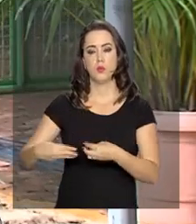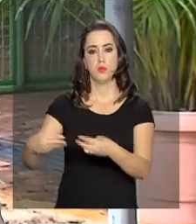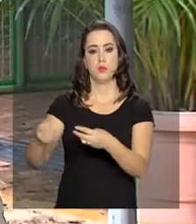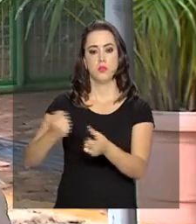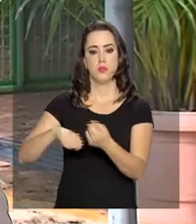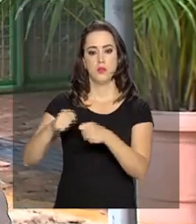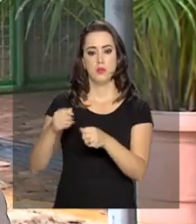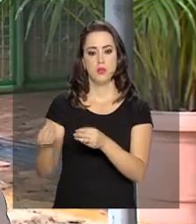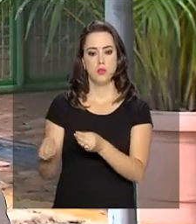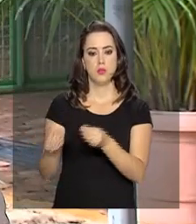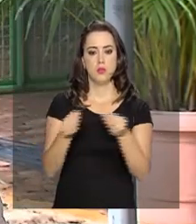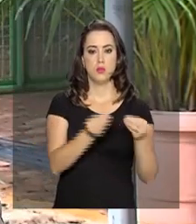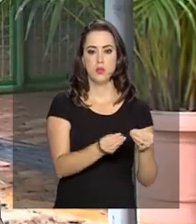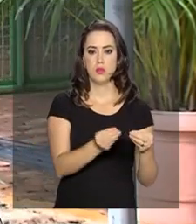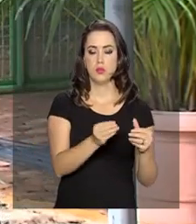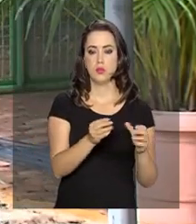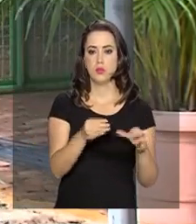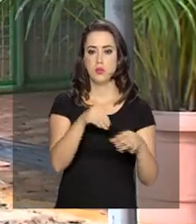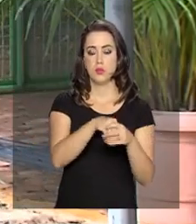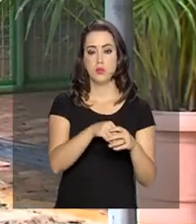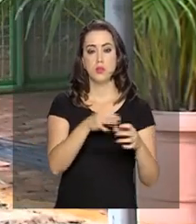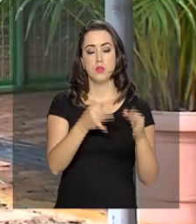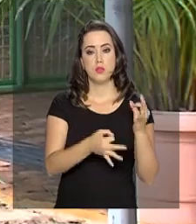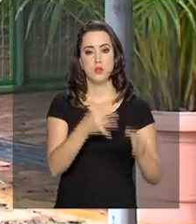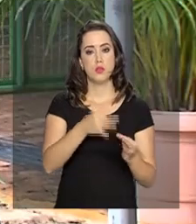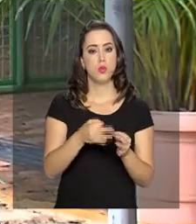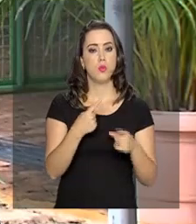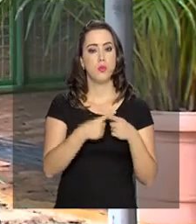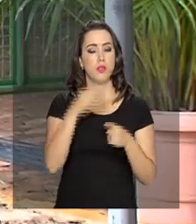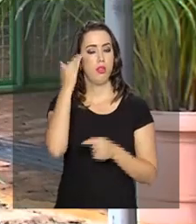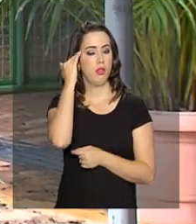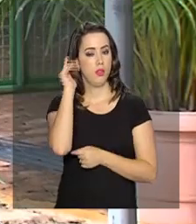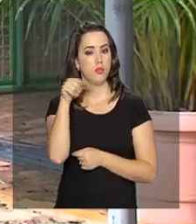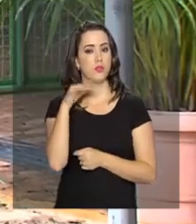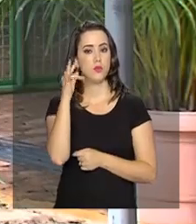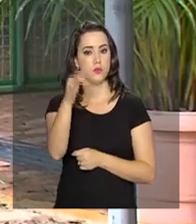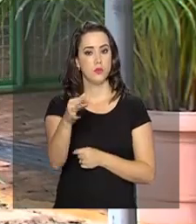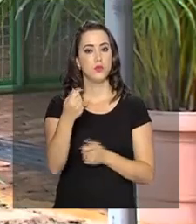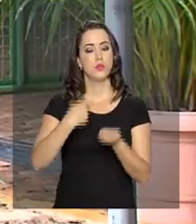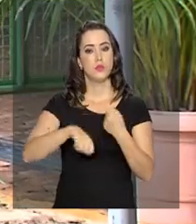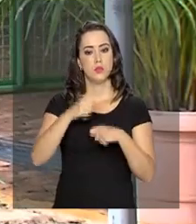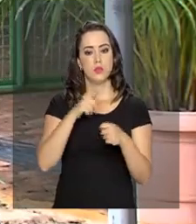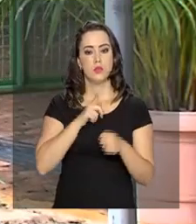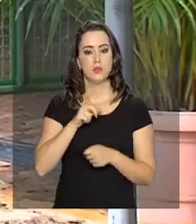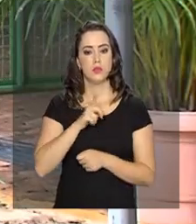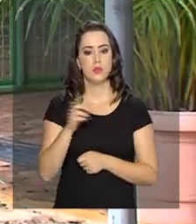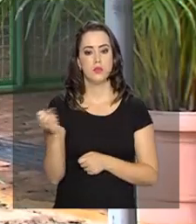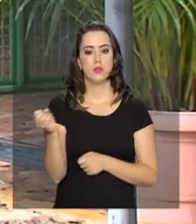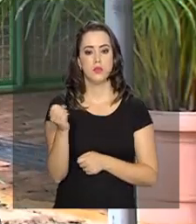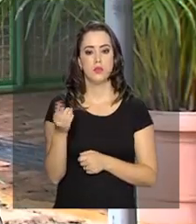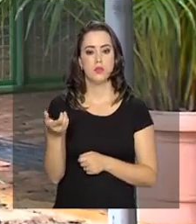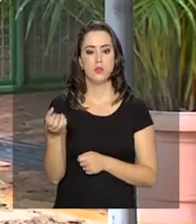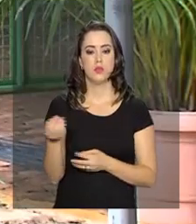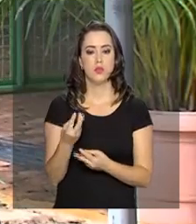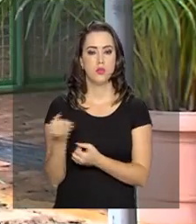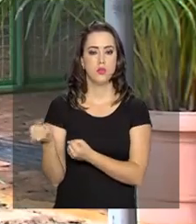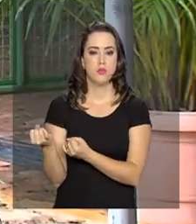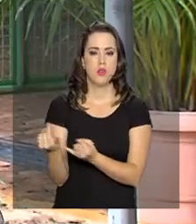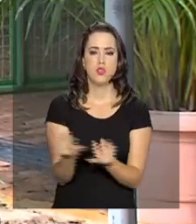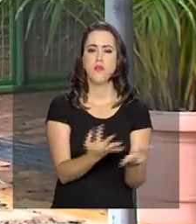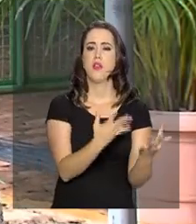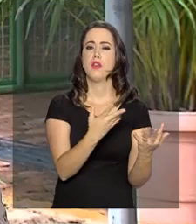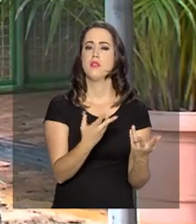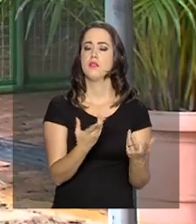Fazenda, para o Ministério da Justiça, por entender que o futuro Ministério da Economia terá muitas